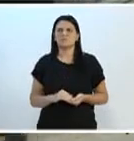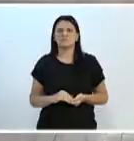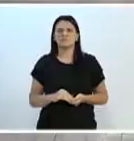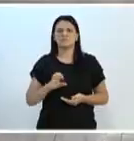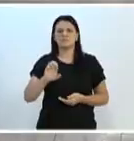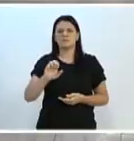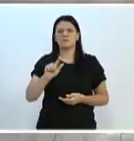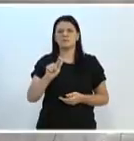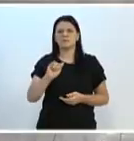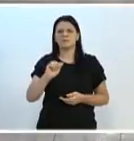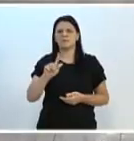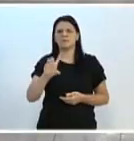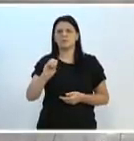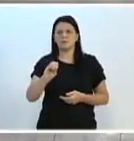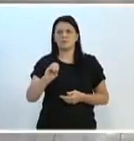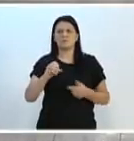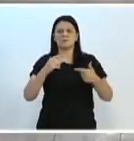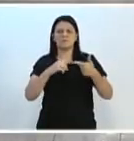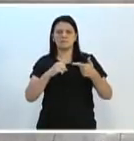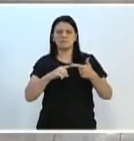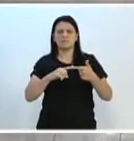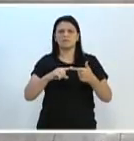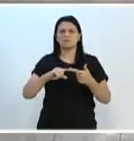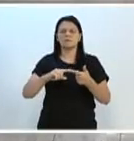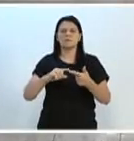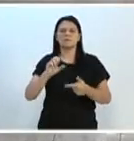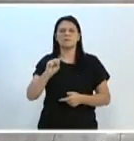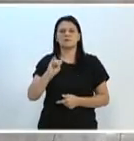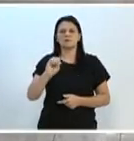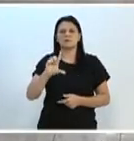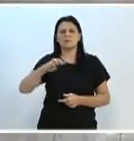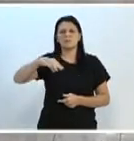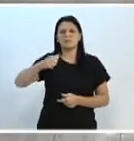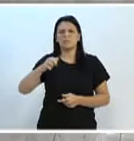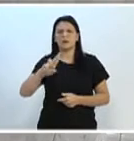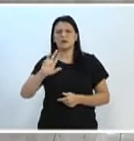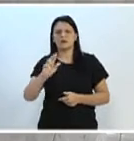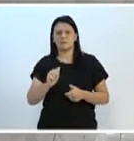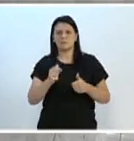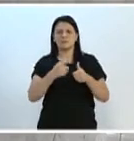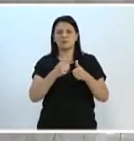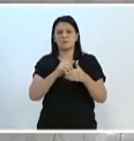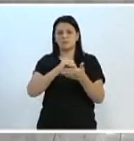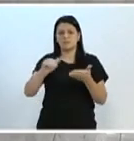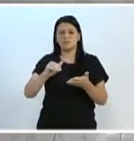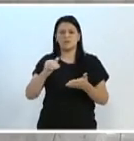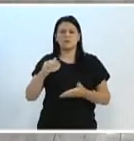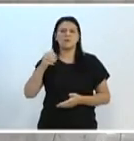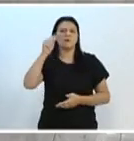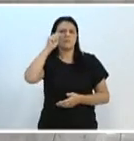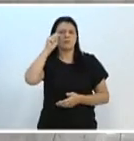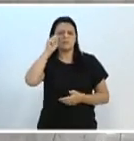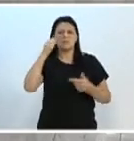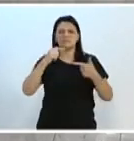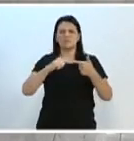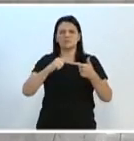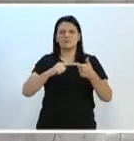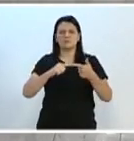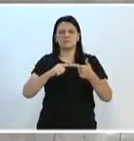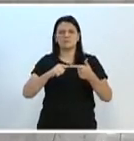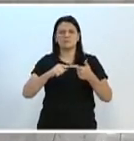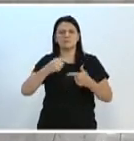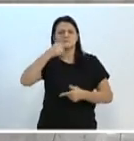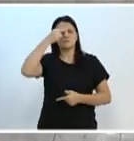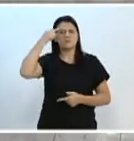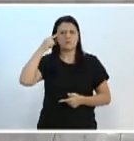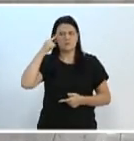Egídio. Vice-presidente, vereadora Silmara. Primeiro secretário, vereador Almir Vieira. E segundo secretário, vereador Ailton de